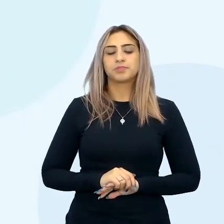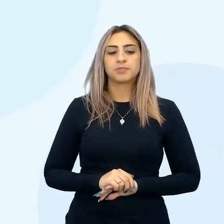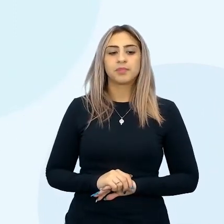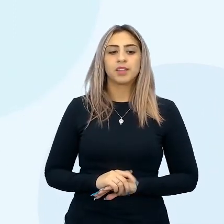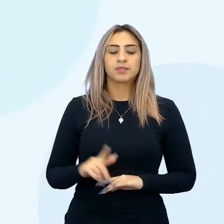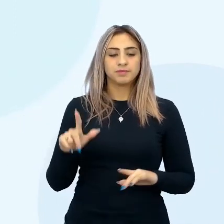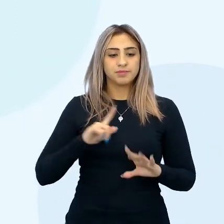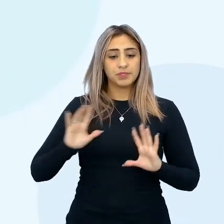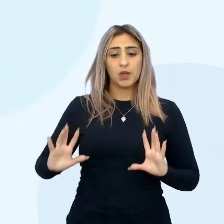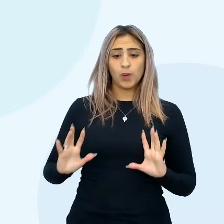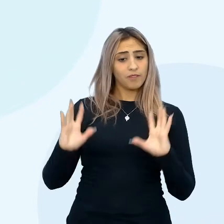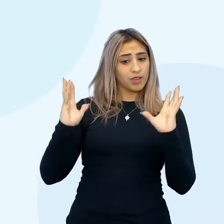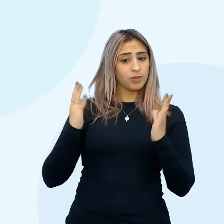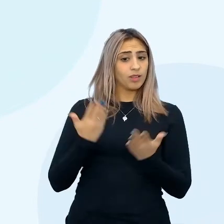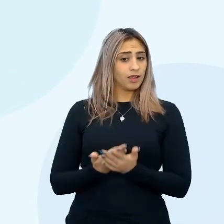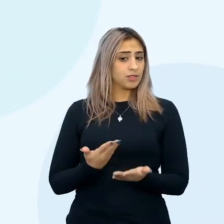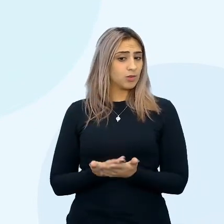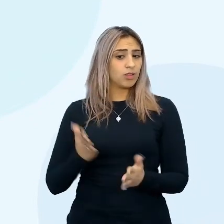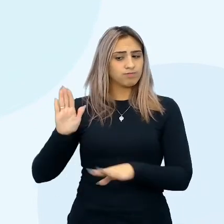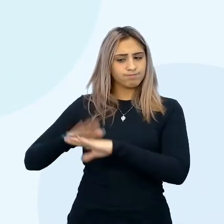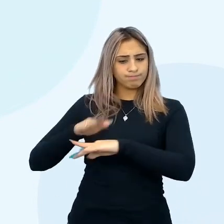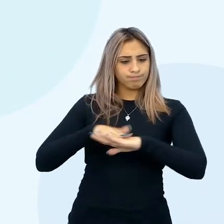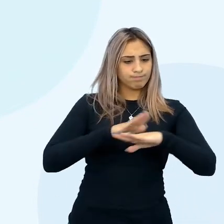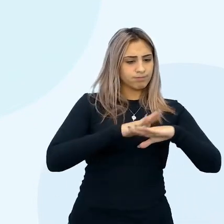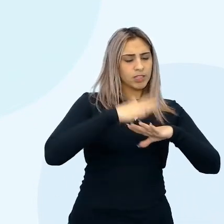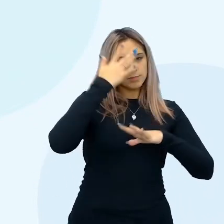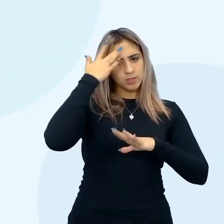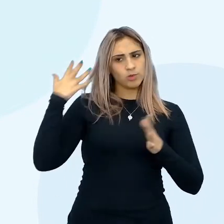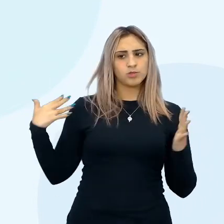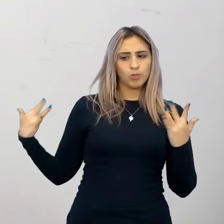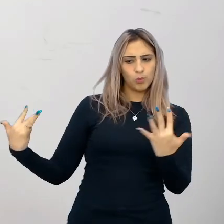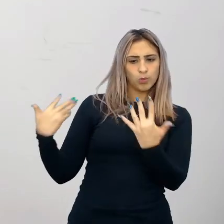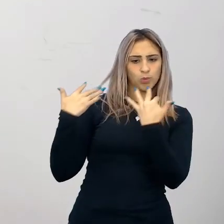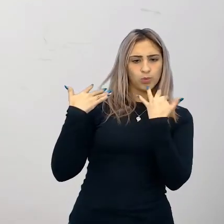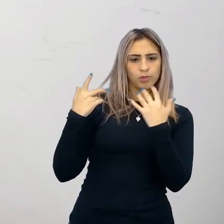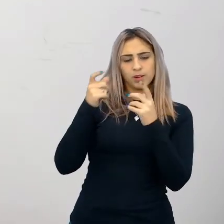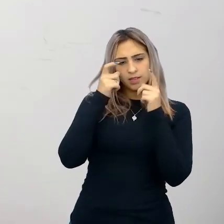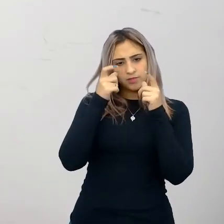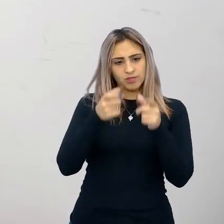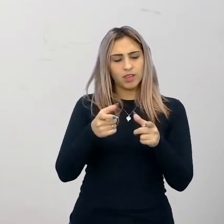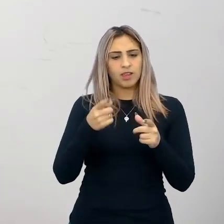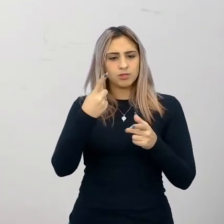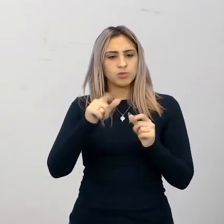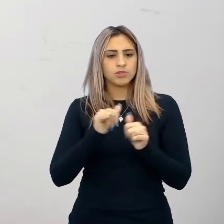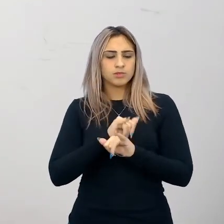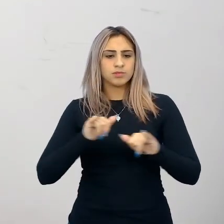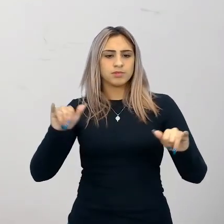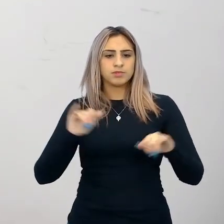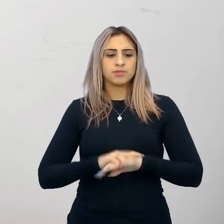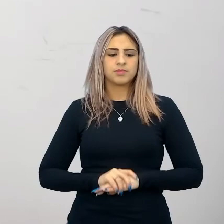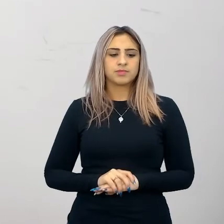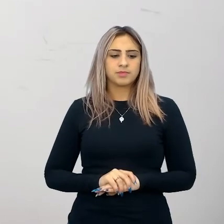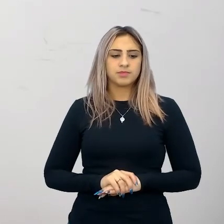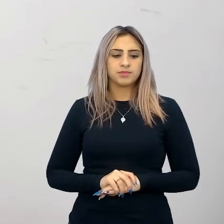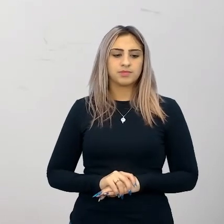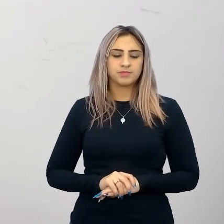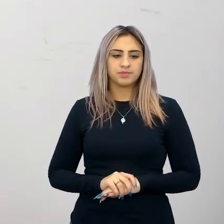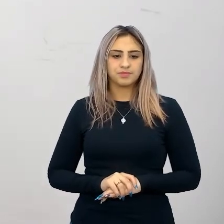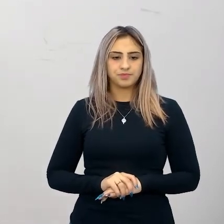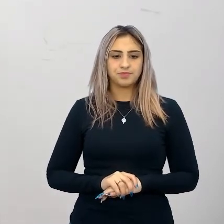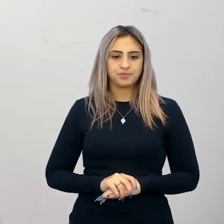Vai ter um evento na escola, cara. Chama as pessoas, senão ninguém vai, né? Tem até um filme chamado Quanto Mais Idiota Melhor, que é o título é